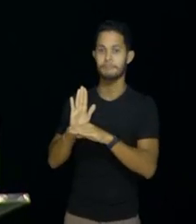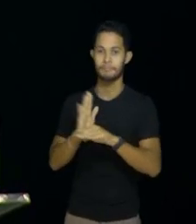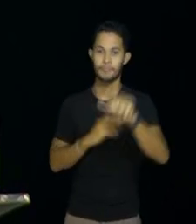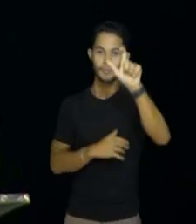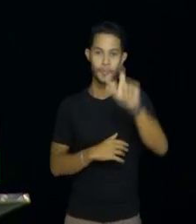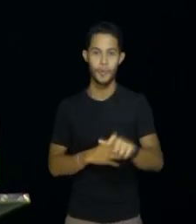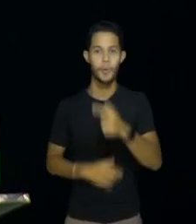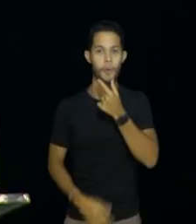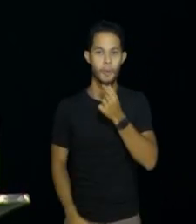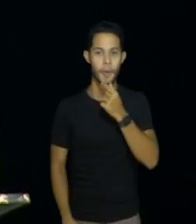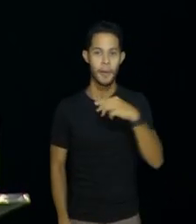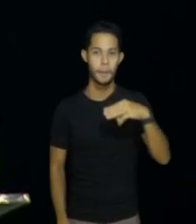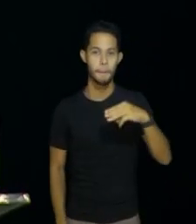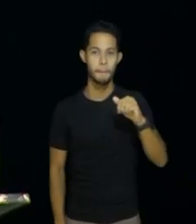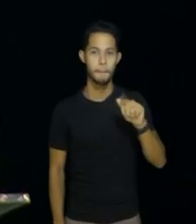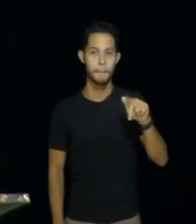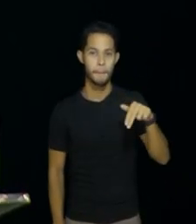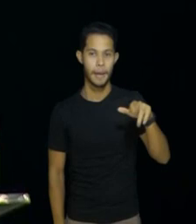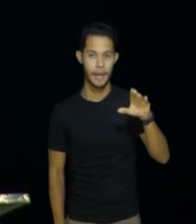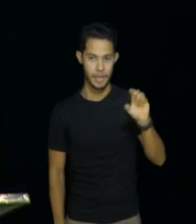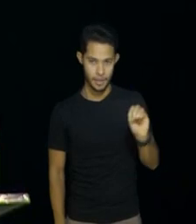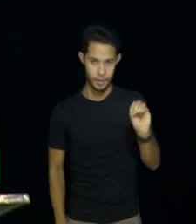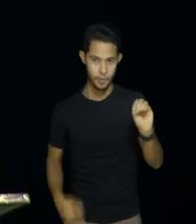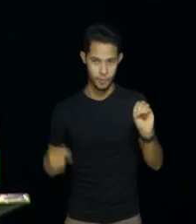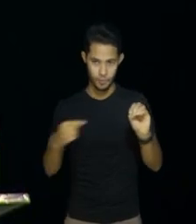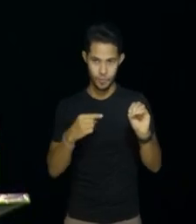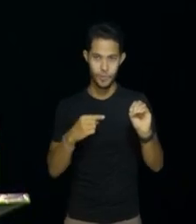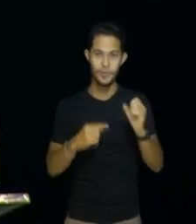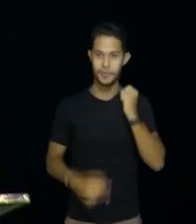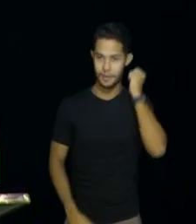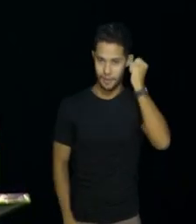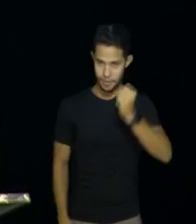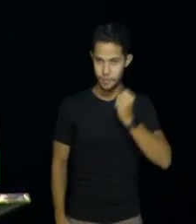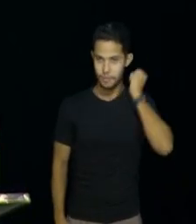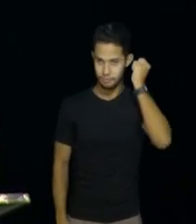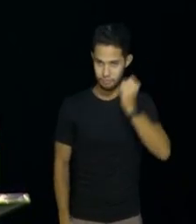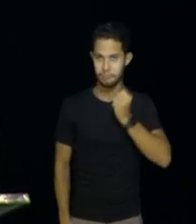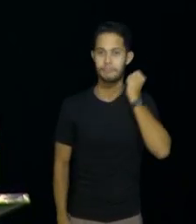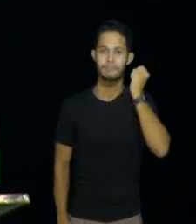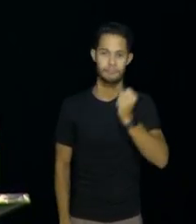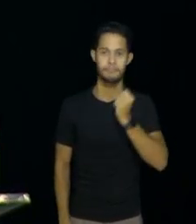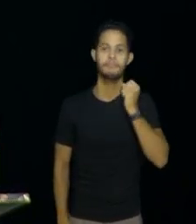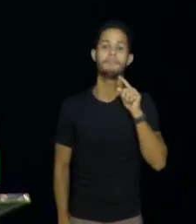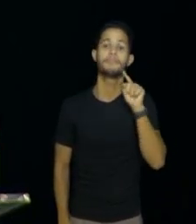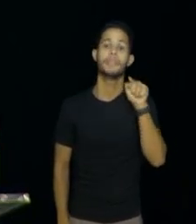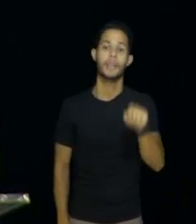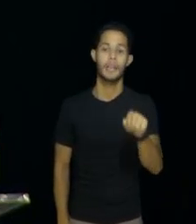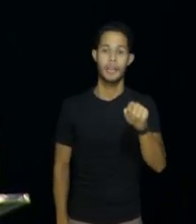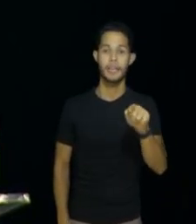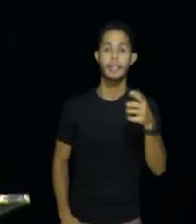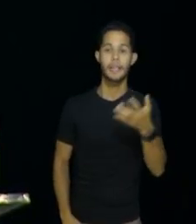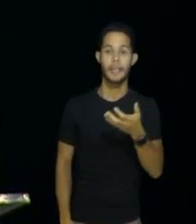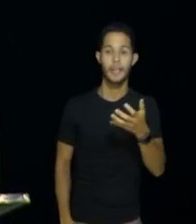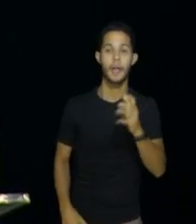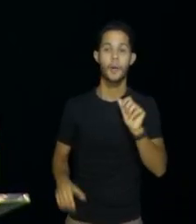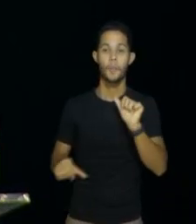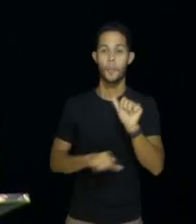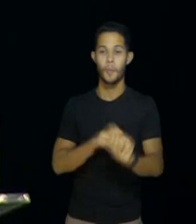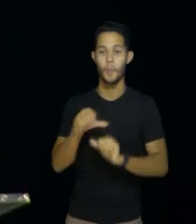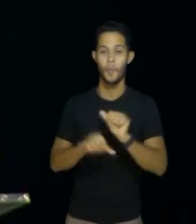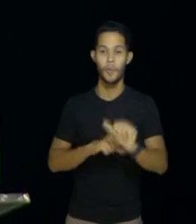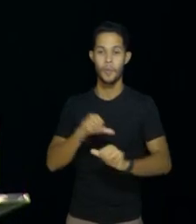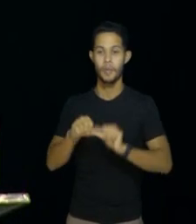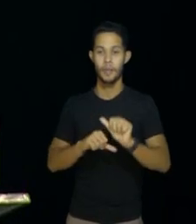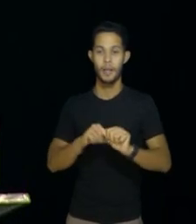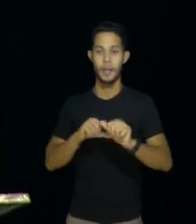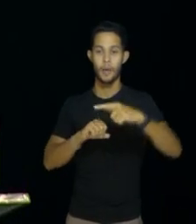o tema. O objetivo do senador Magno Malta era fazer a modificação no artigo 5º, no caput do artigo 5º,